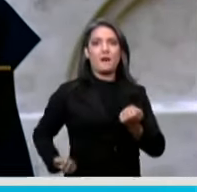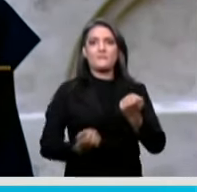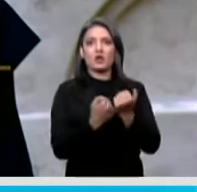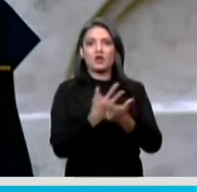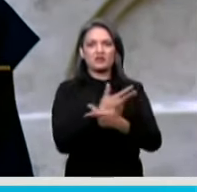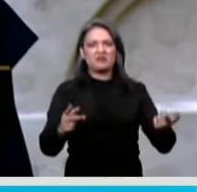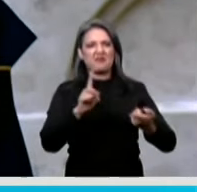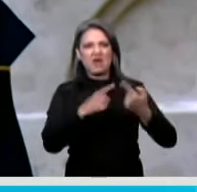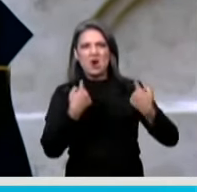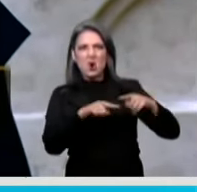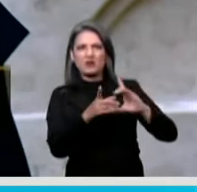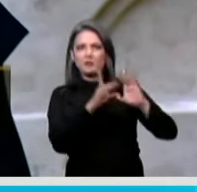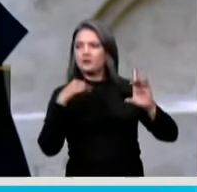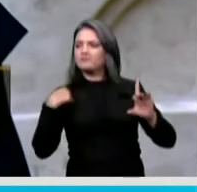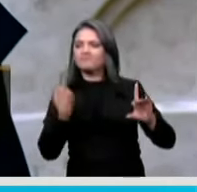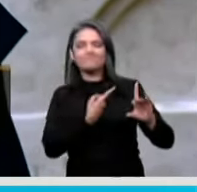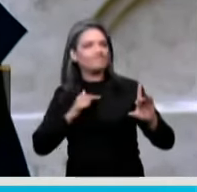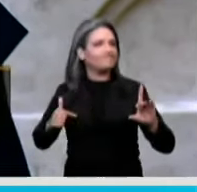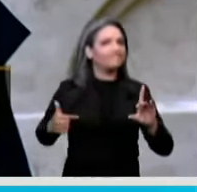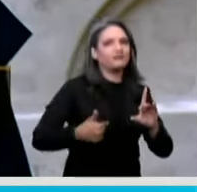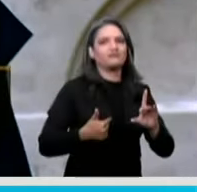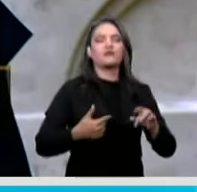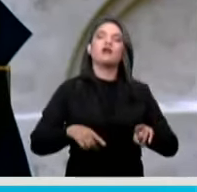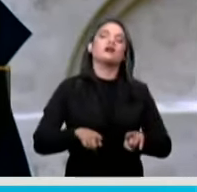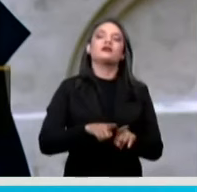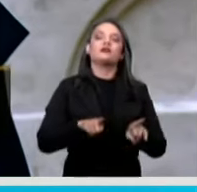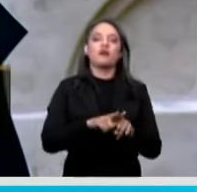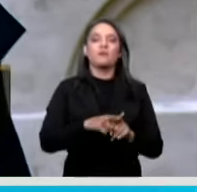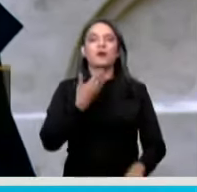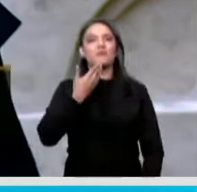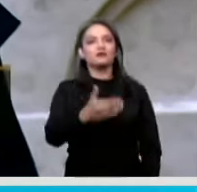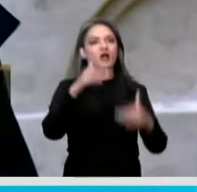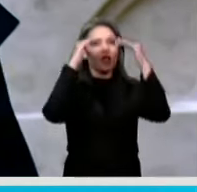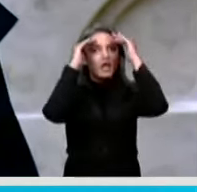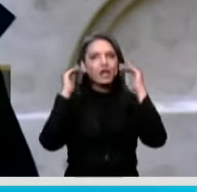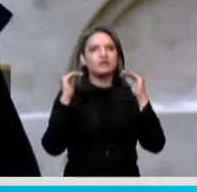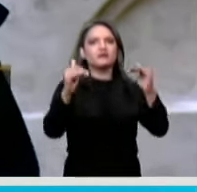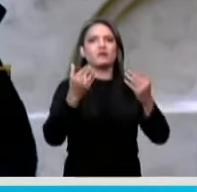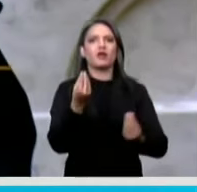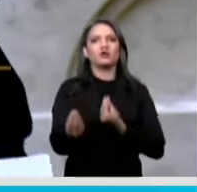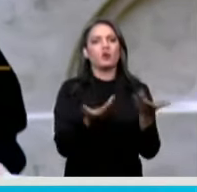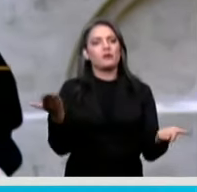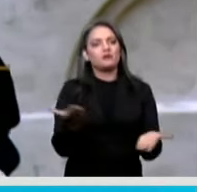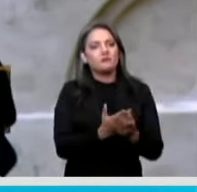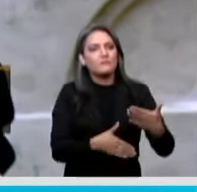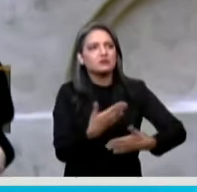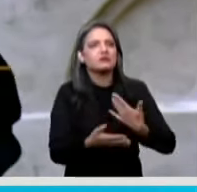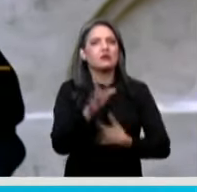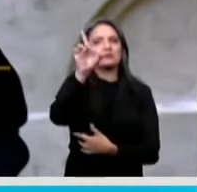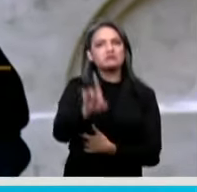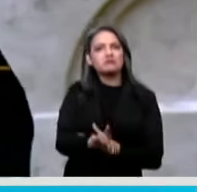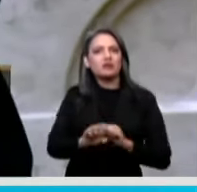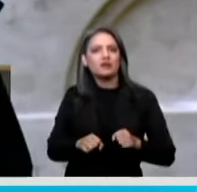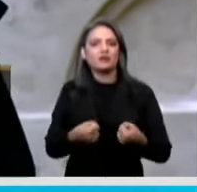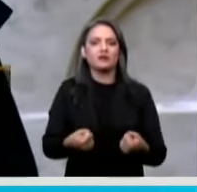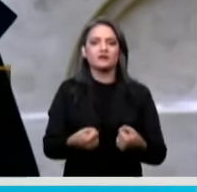Paulo observou no procedimento do quinto constitucional que vai nomear desembargadores agora pro tribunal de J de São Paulo também a questão da paridade de gênero talvez is